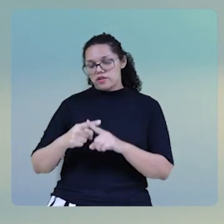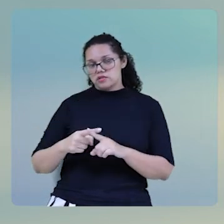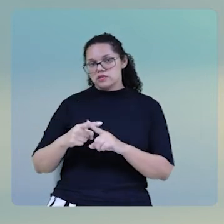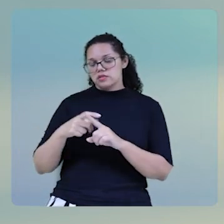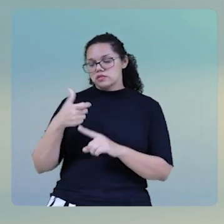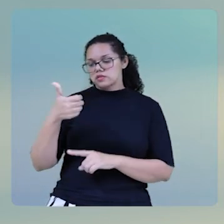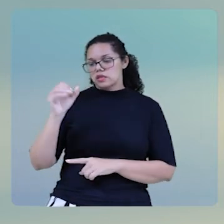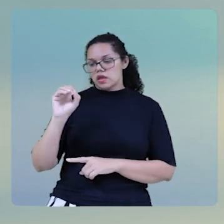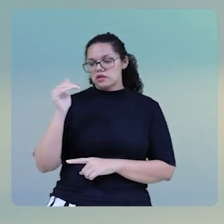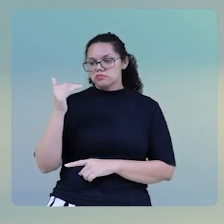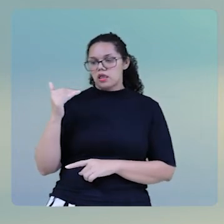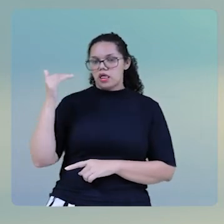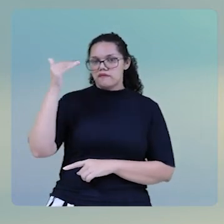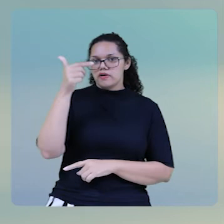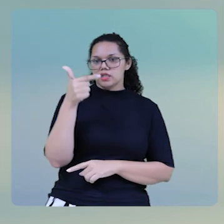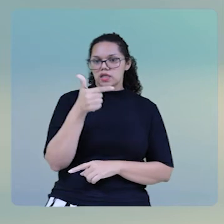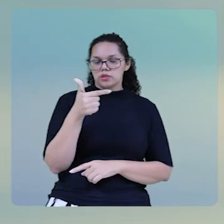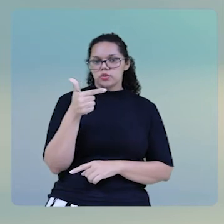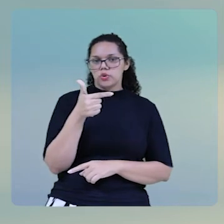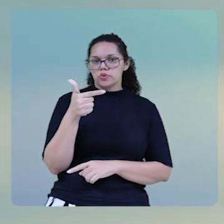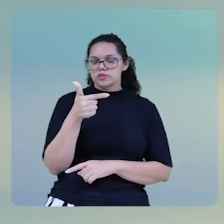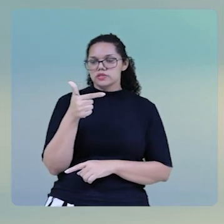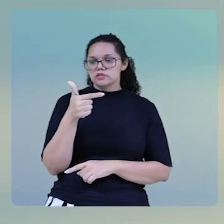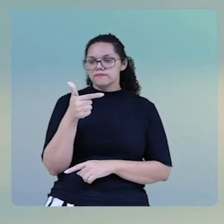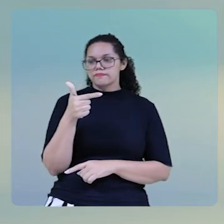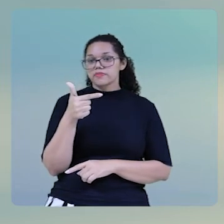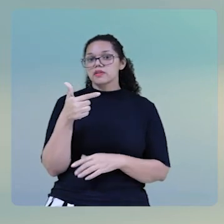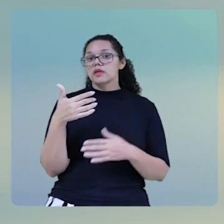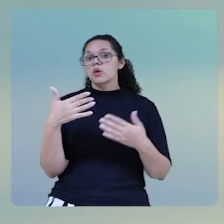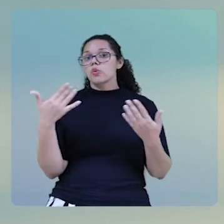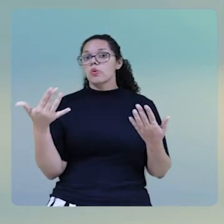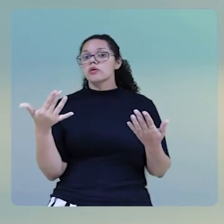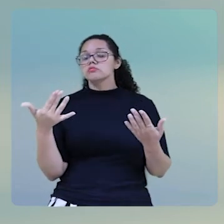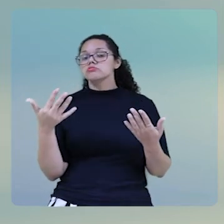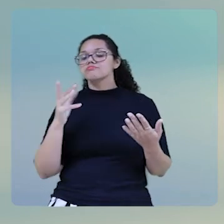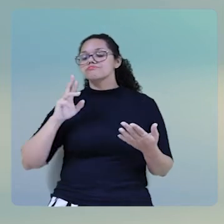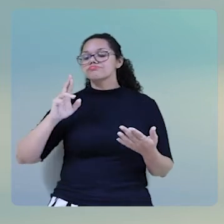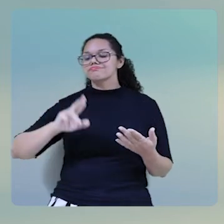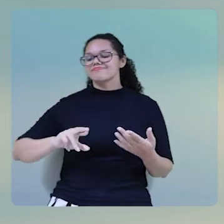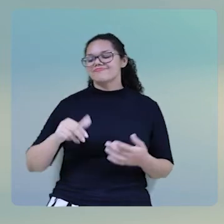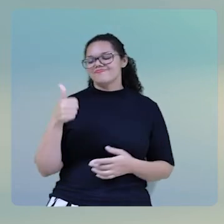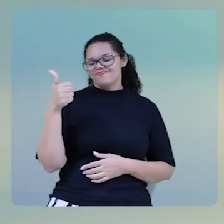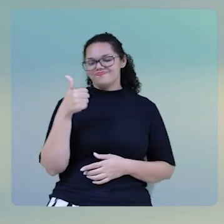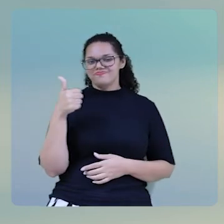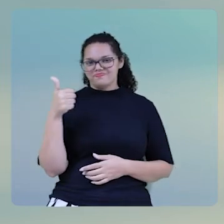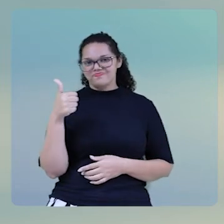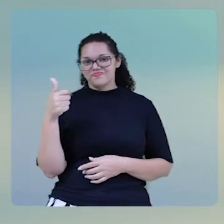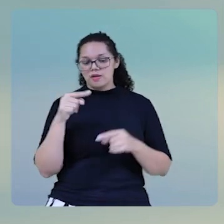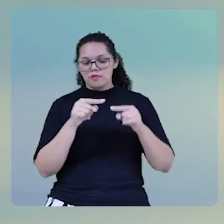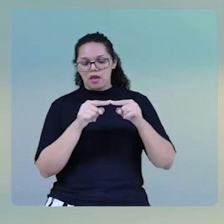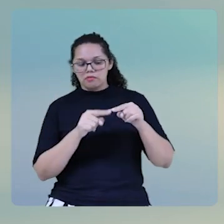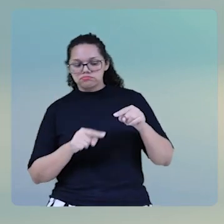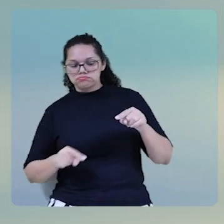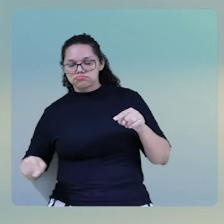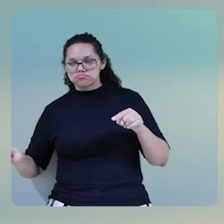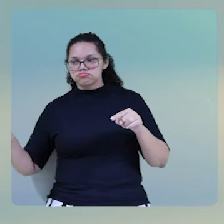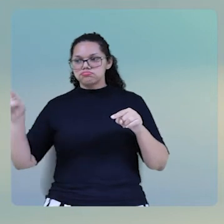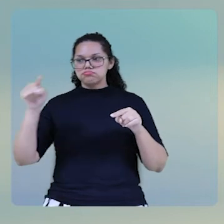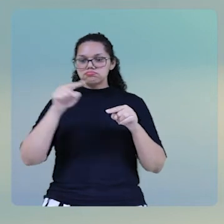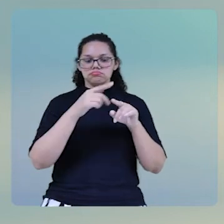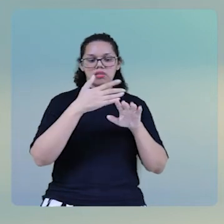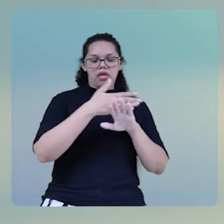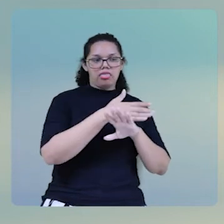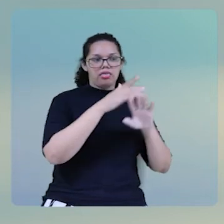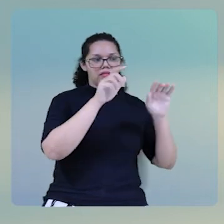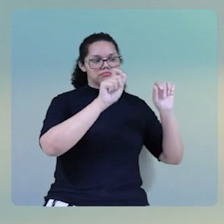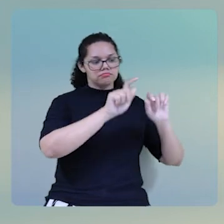2. E o seno vai ser 1. Porque é o ângulo entre a corrente e o campo magnético que está entrando na